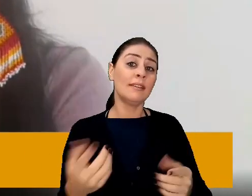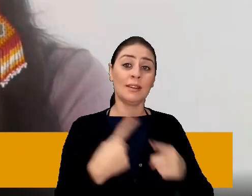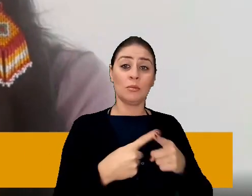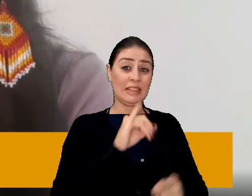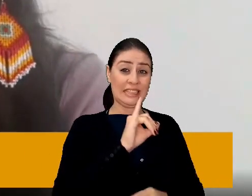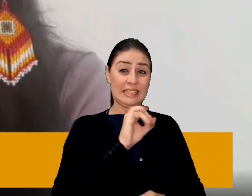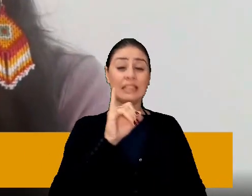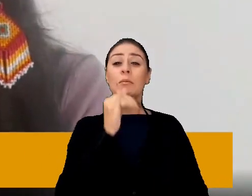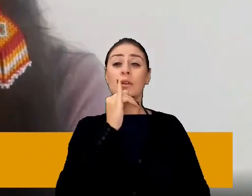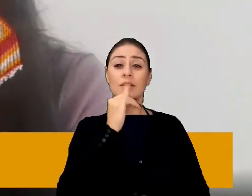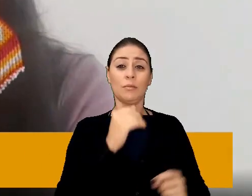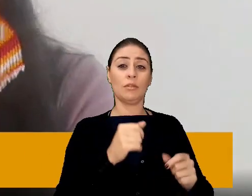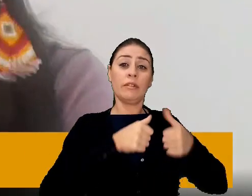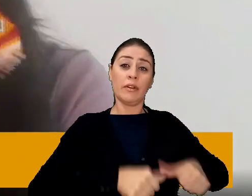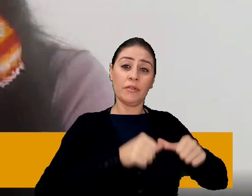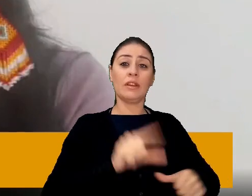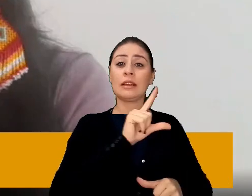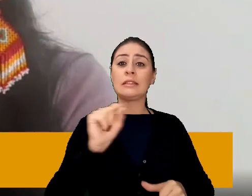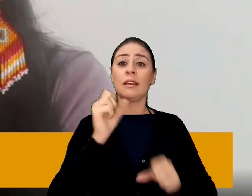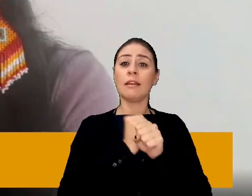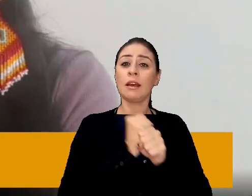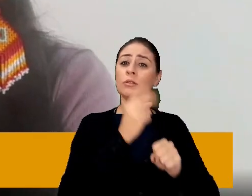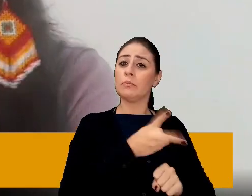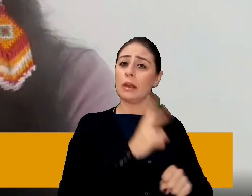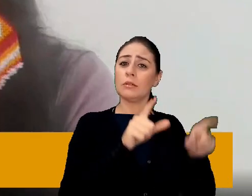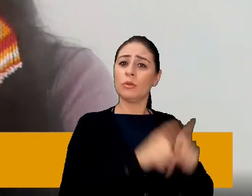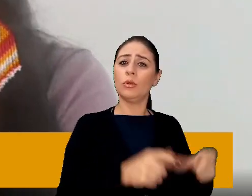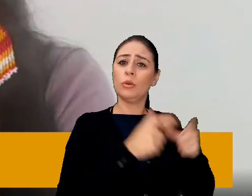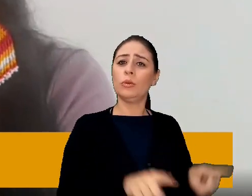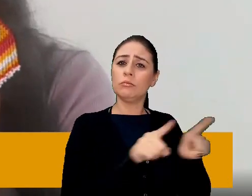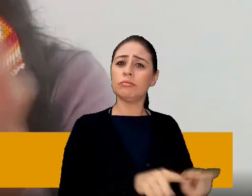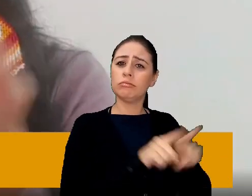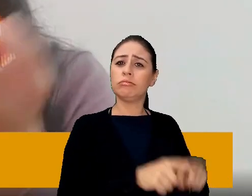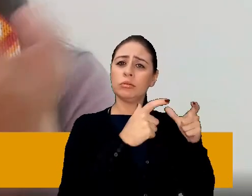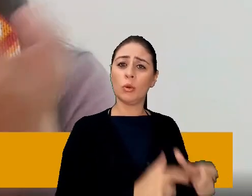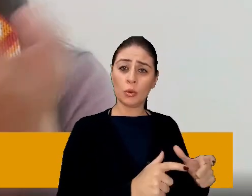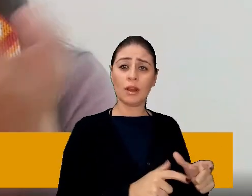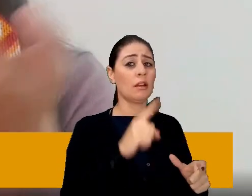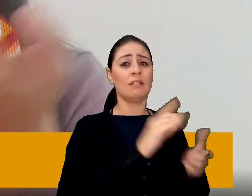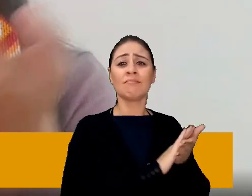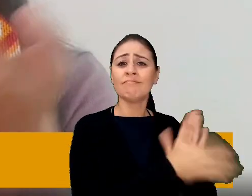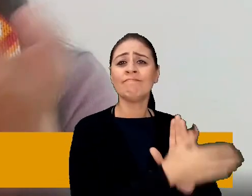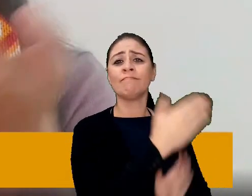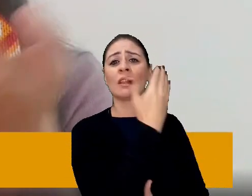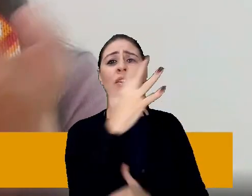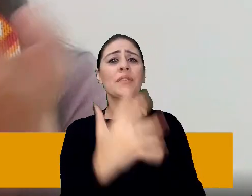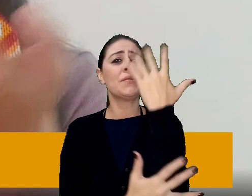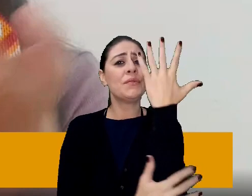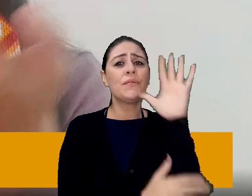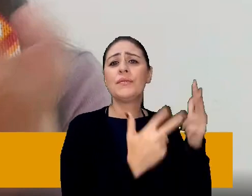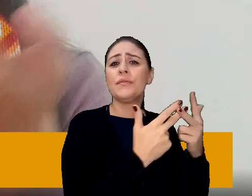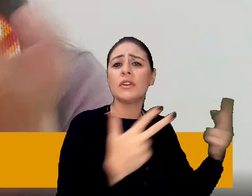100 anos no mesmo lugar, ele vai acabar, né, com aquele espaço, ele vai acabar com aquela vegetação, ele vai acabar